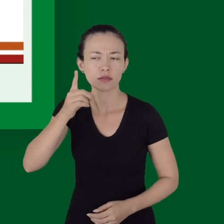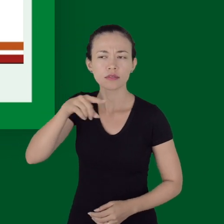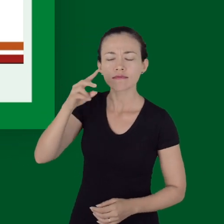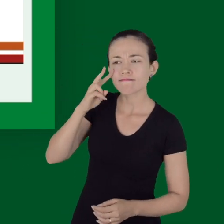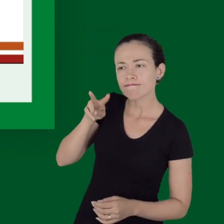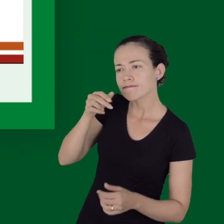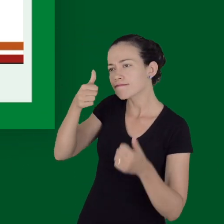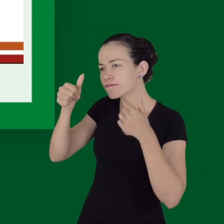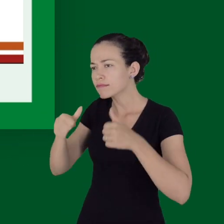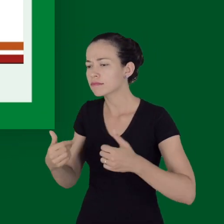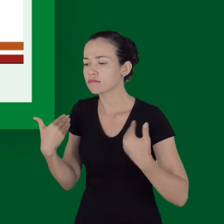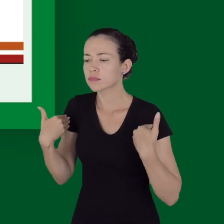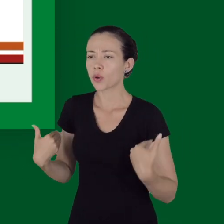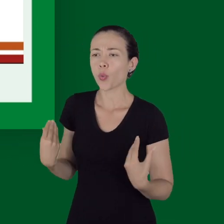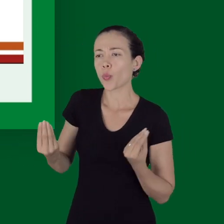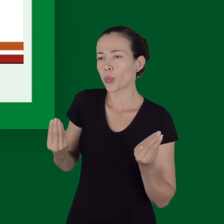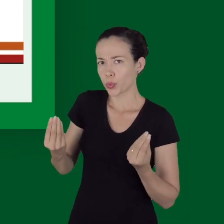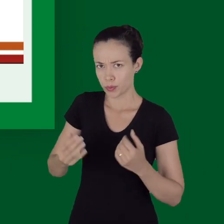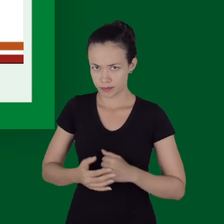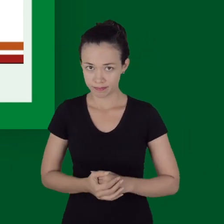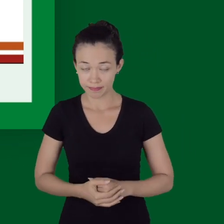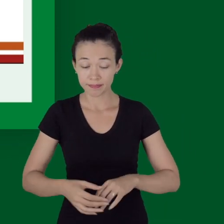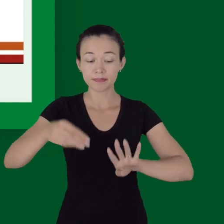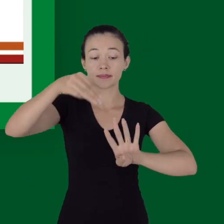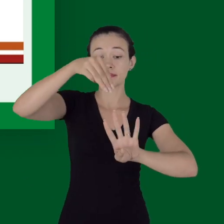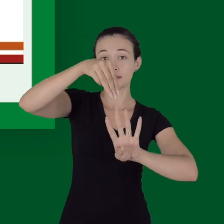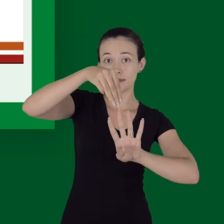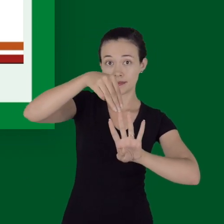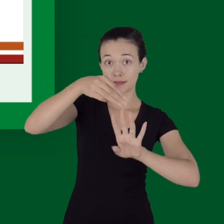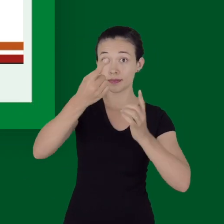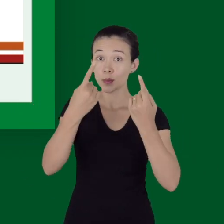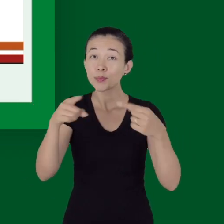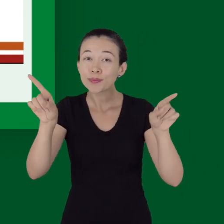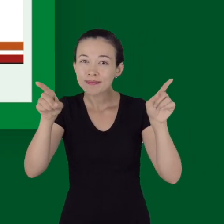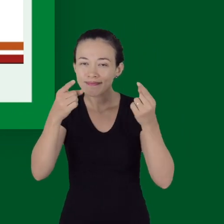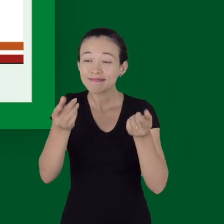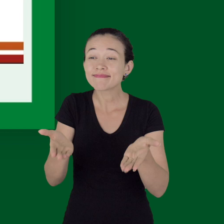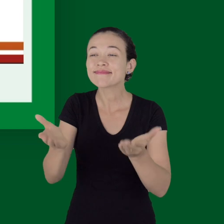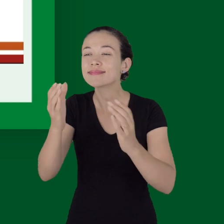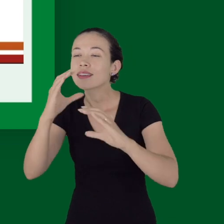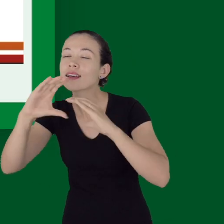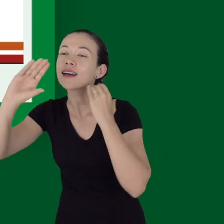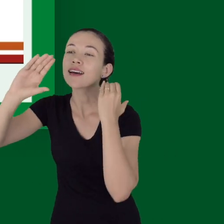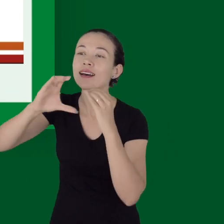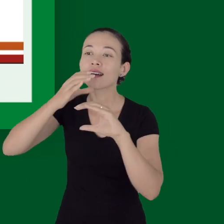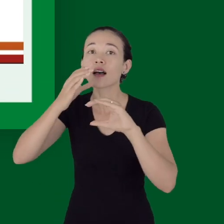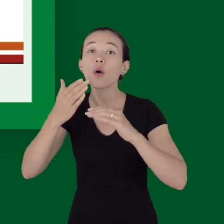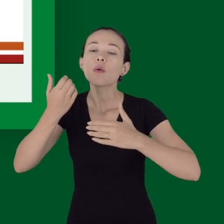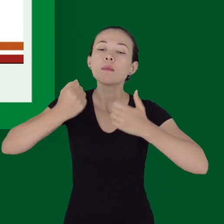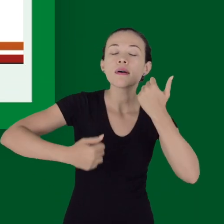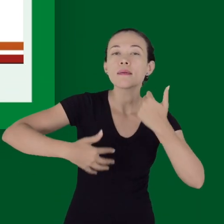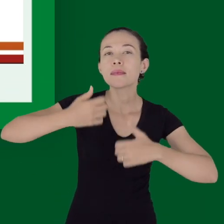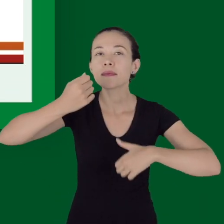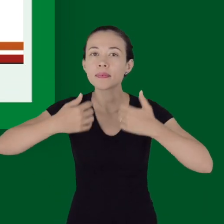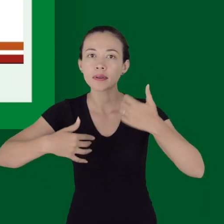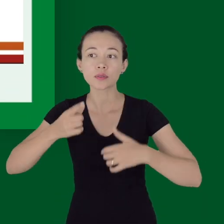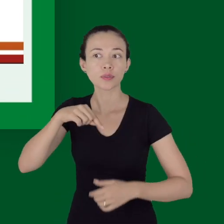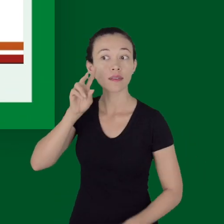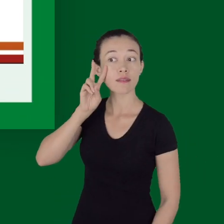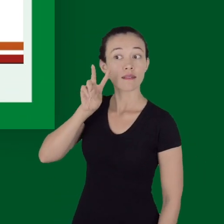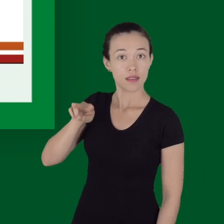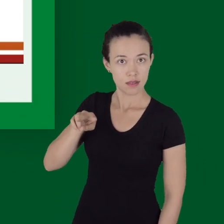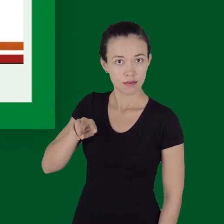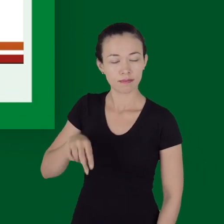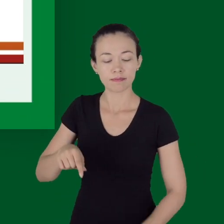os braços, a gente avalia a movimentação dos braços. M de música, pede para o paciente cantar uma música ou falar uma frase para ver como é que